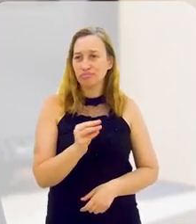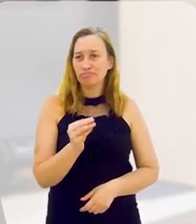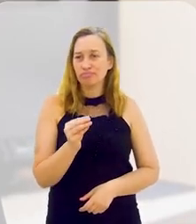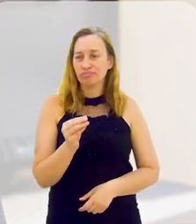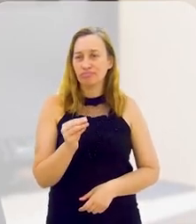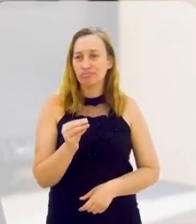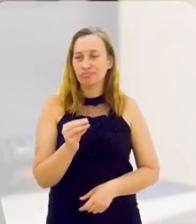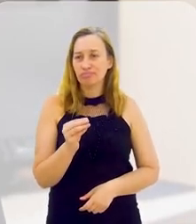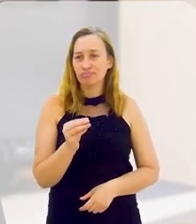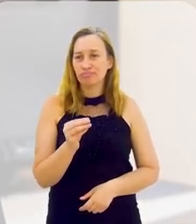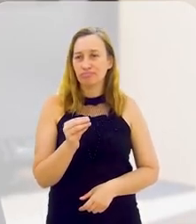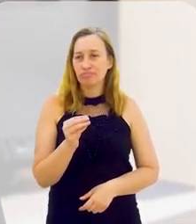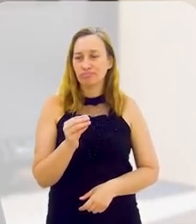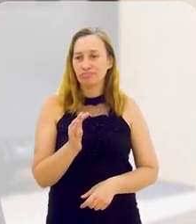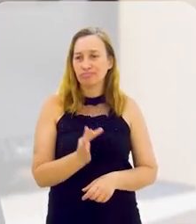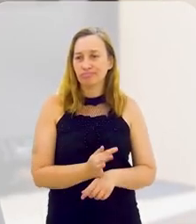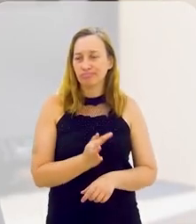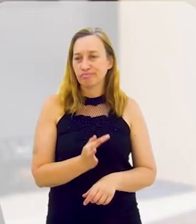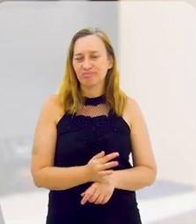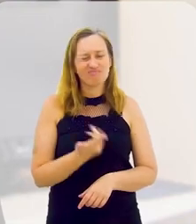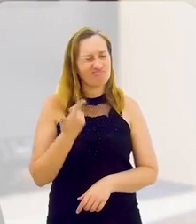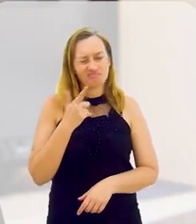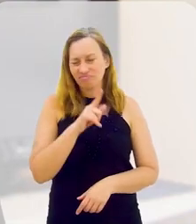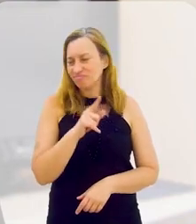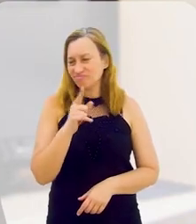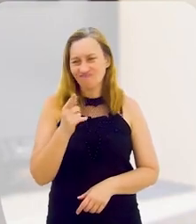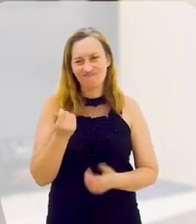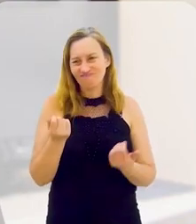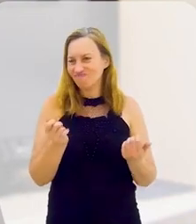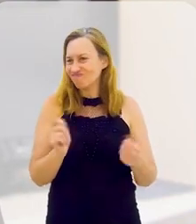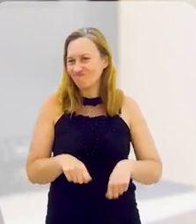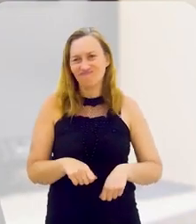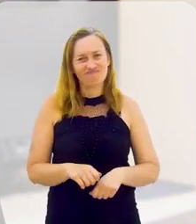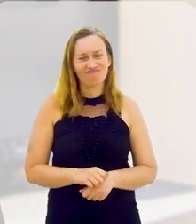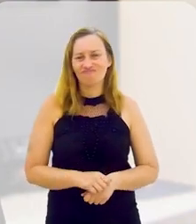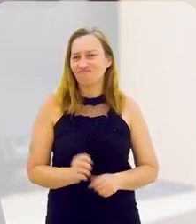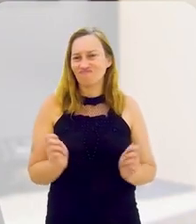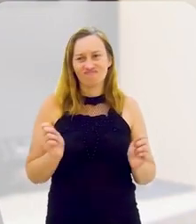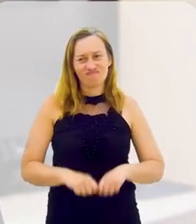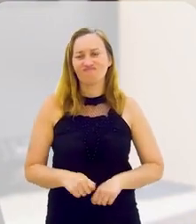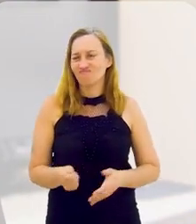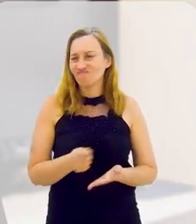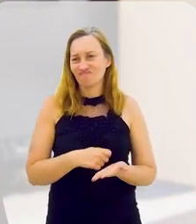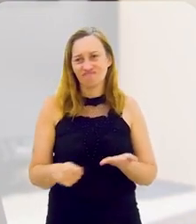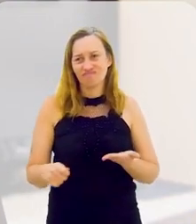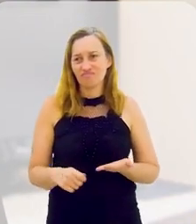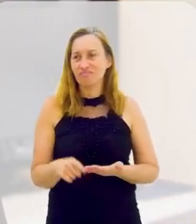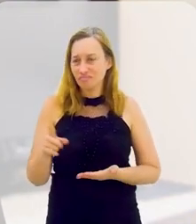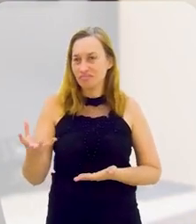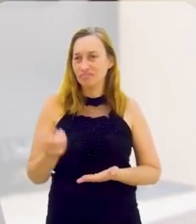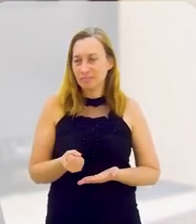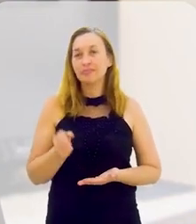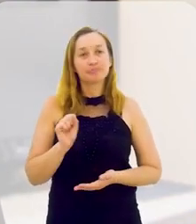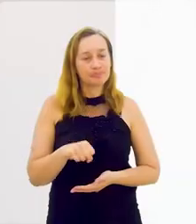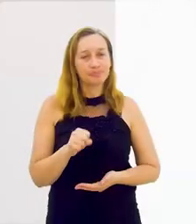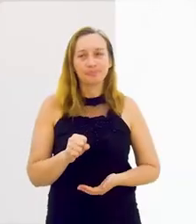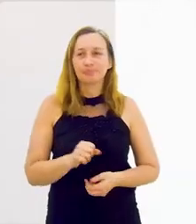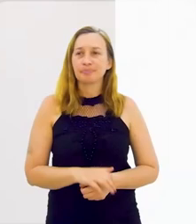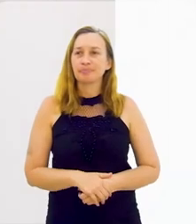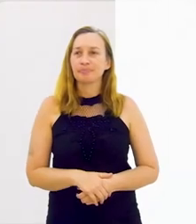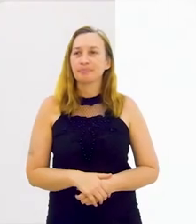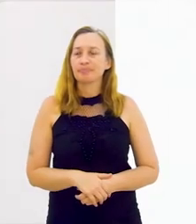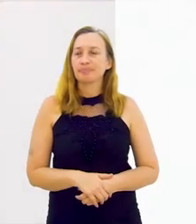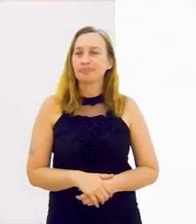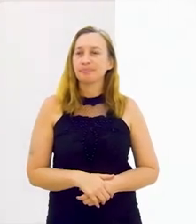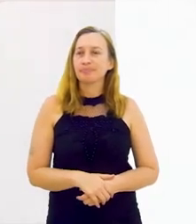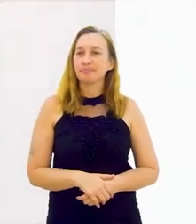minha última tentativa, não consigo escrever, não dá para mim, não é isso. Você recebe muita gente assim?